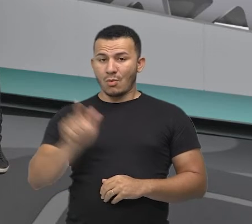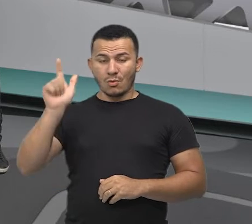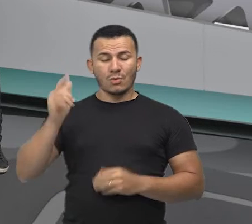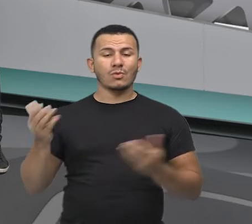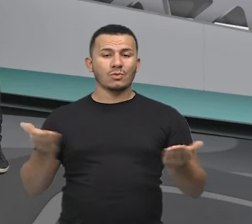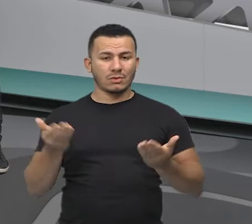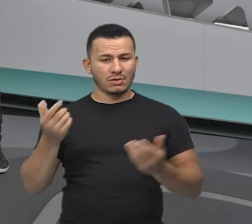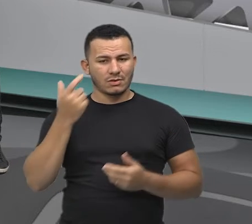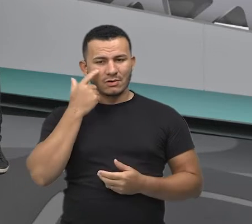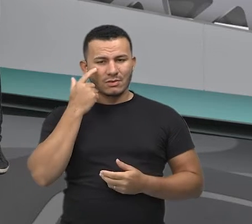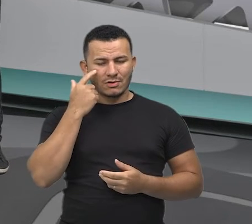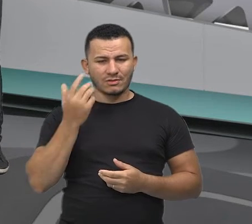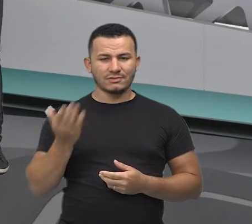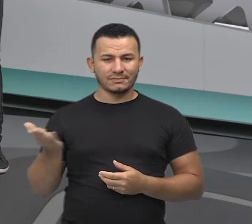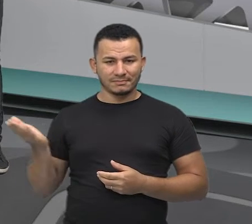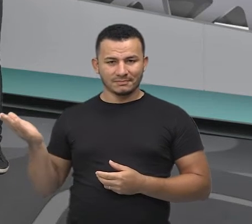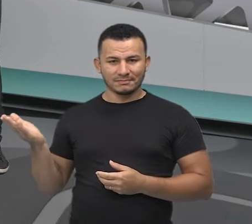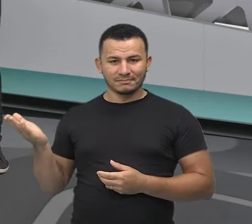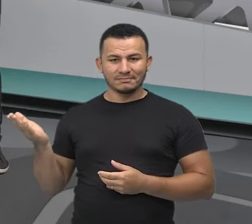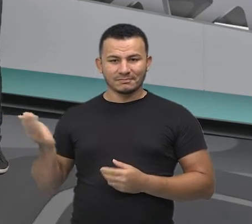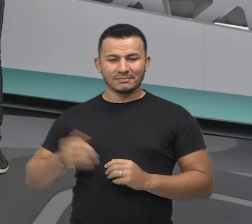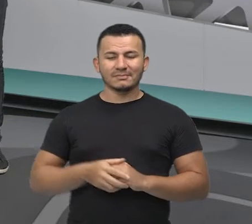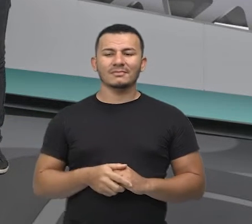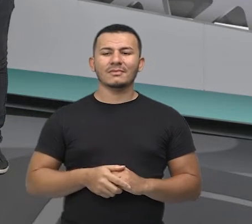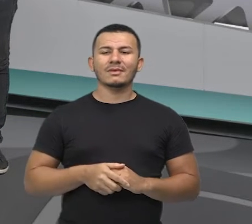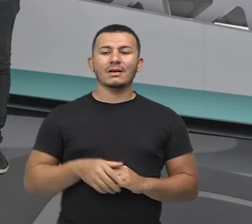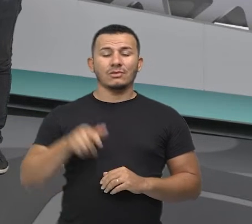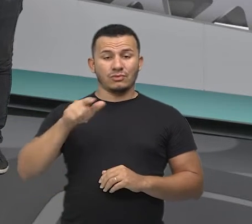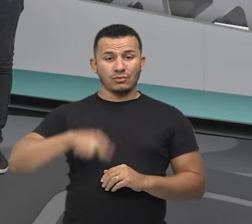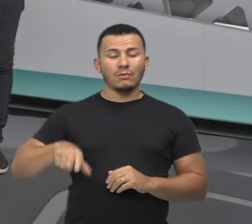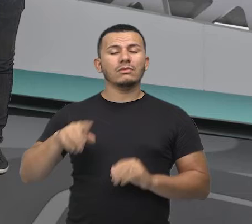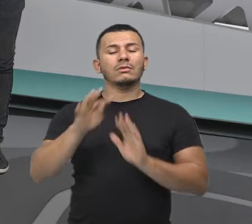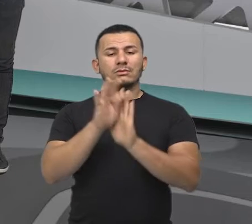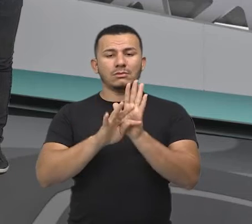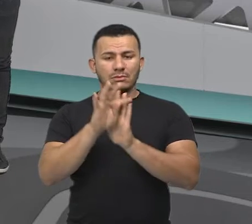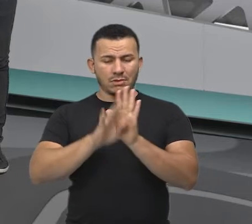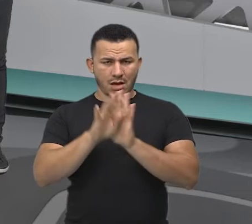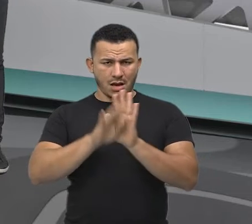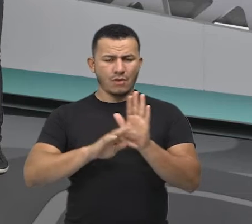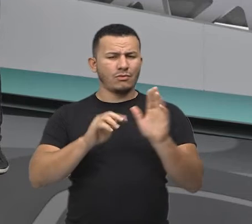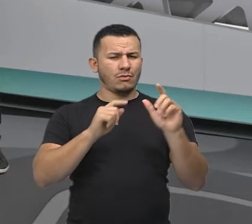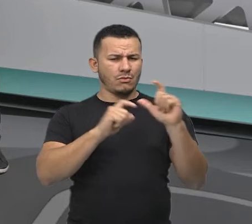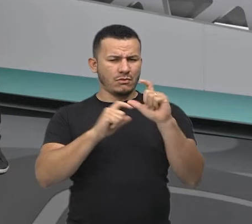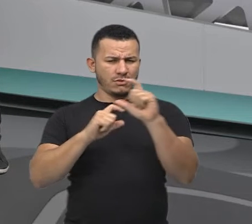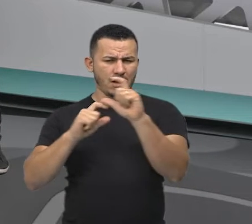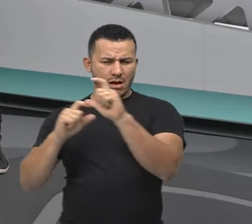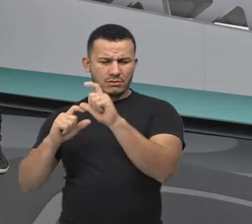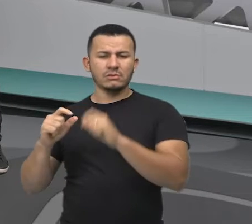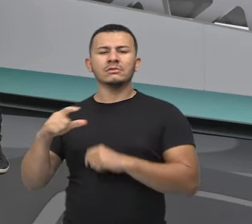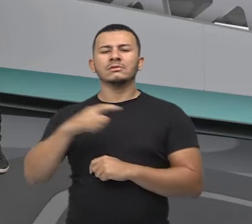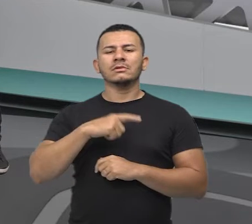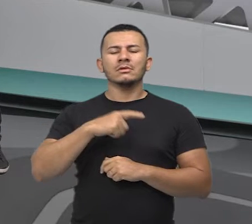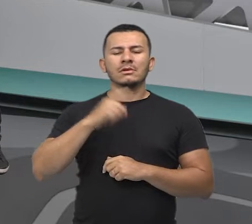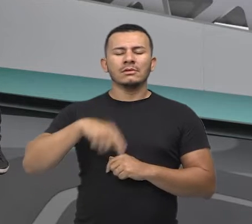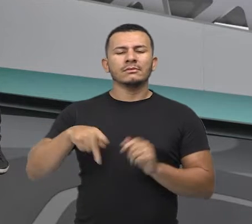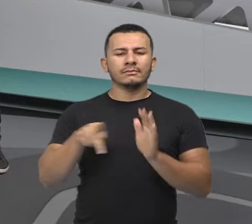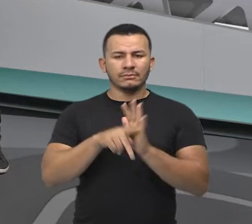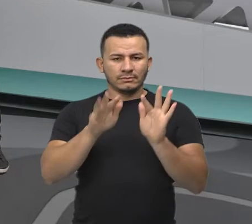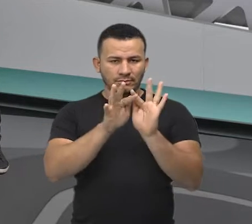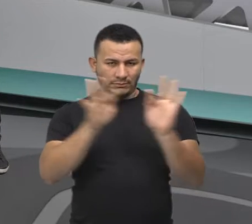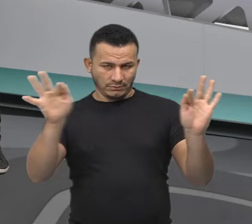observar outro exemplo que nós já observamos aqui no nosso texto. Observe que o nosso texto, a nossa charge, faz uso